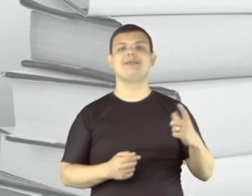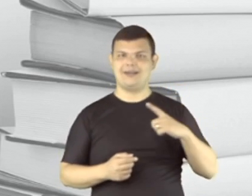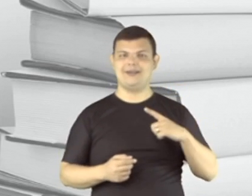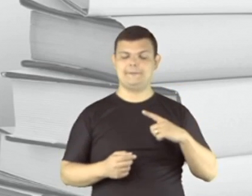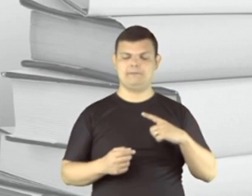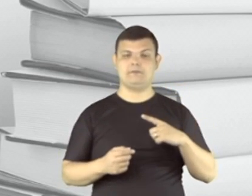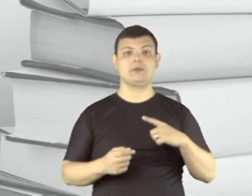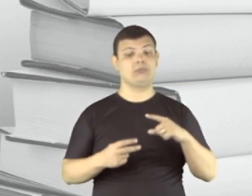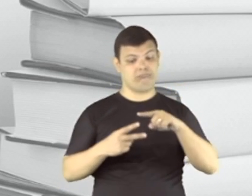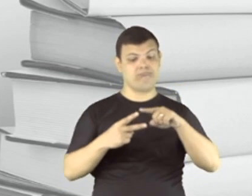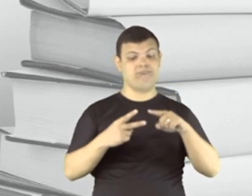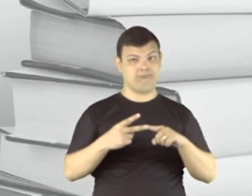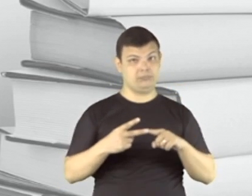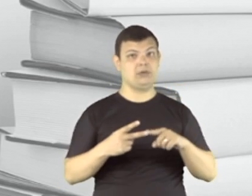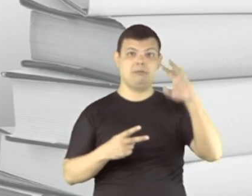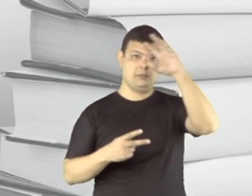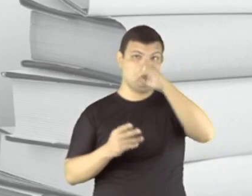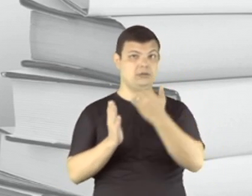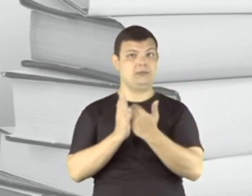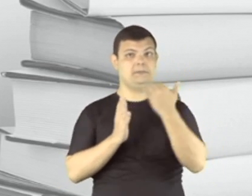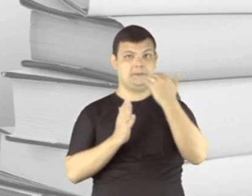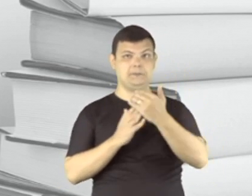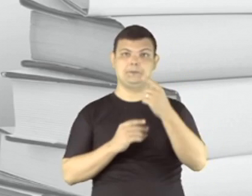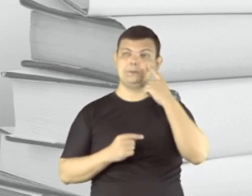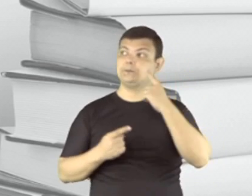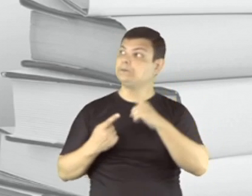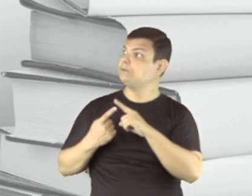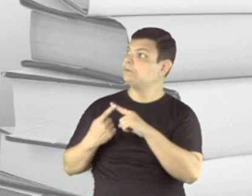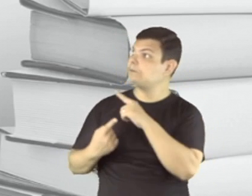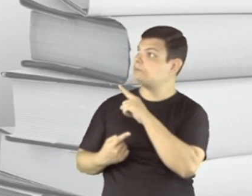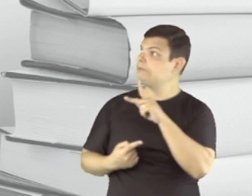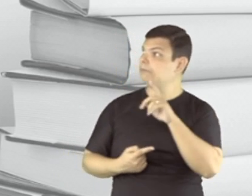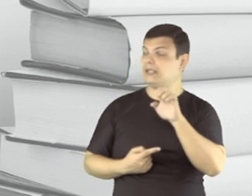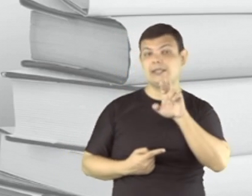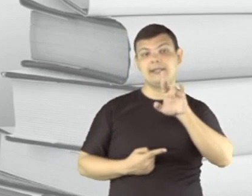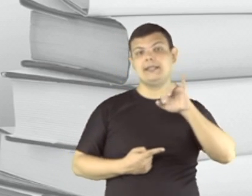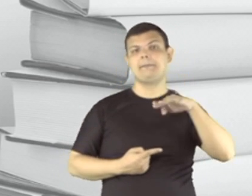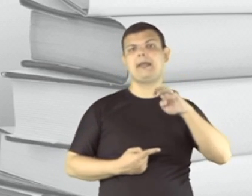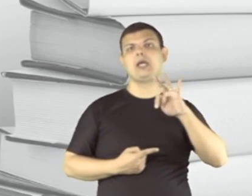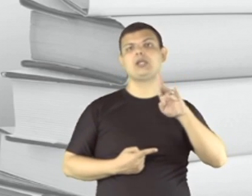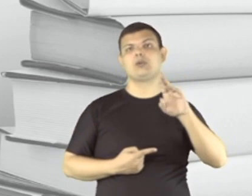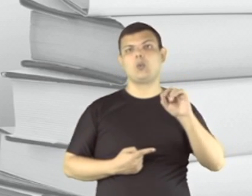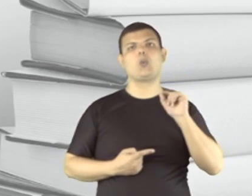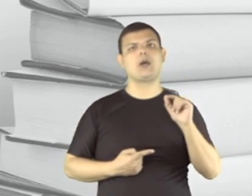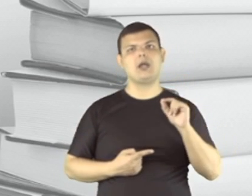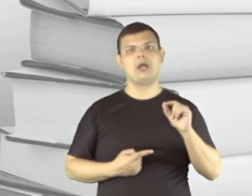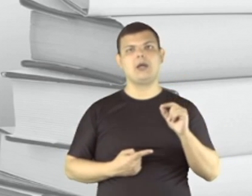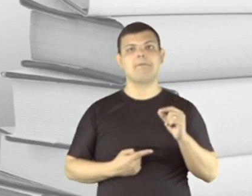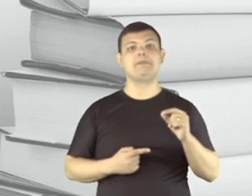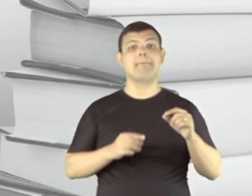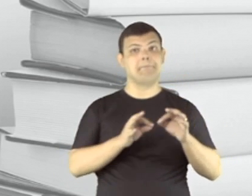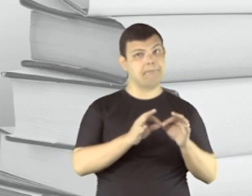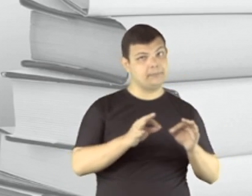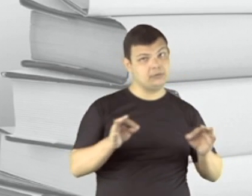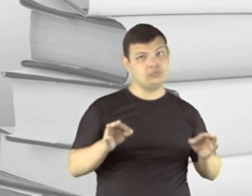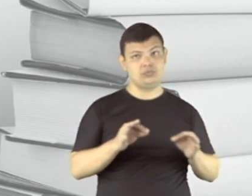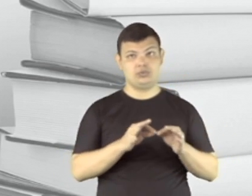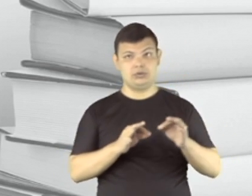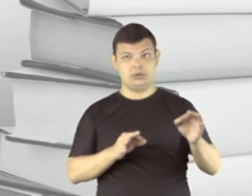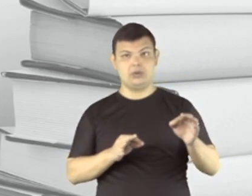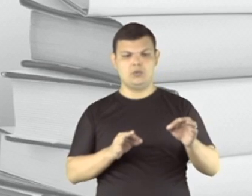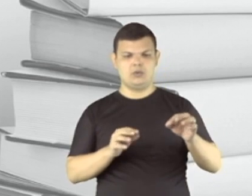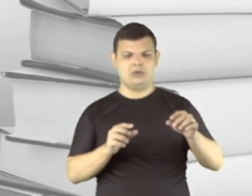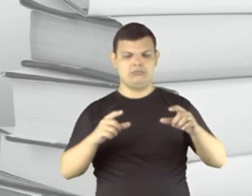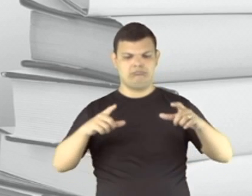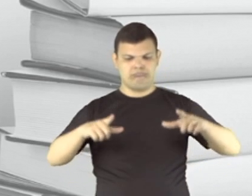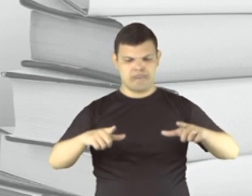vai entender um pouco melhor sobre isso. Perímetro. Olha o que é perímetro. Perímetro é a medida do